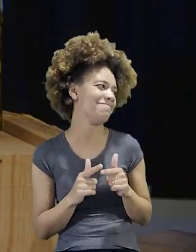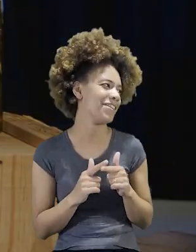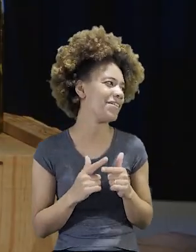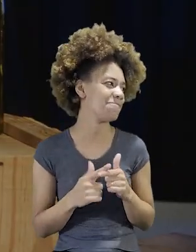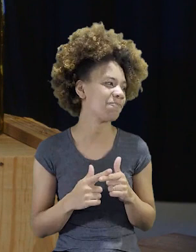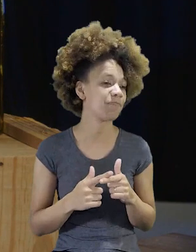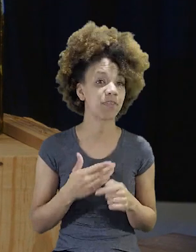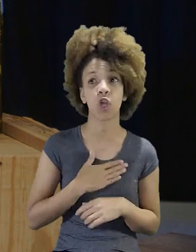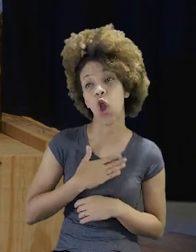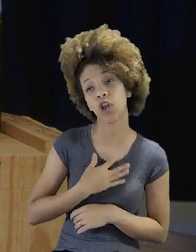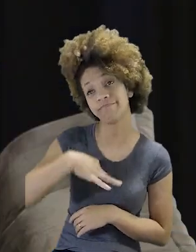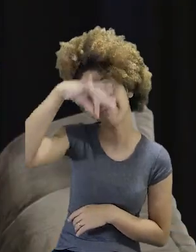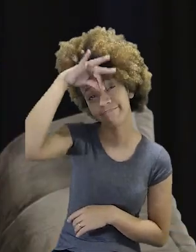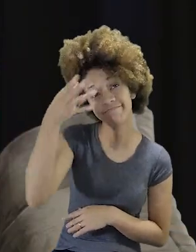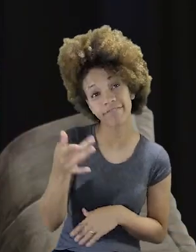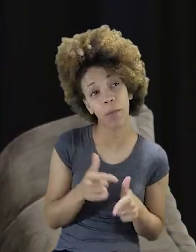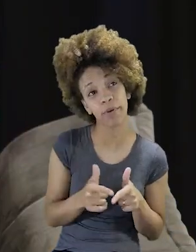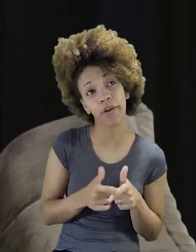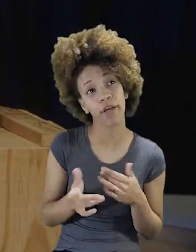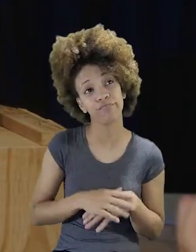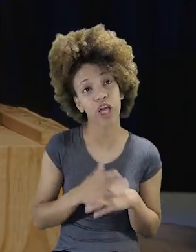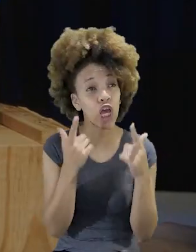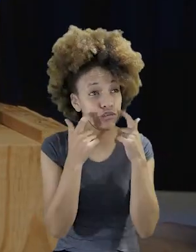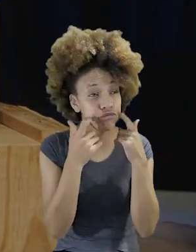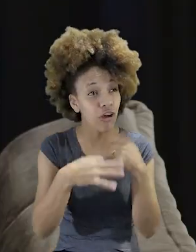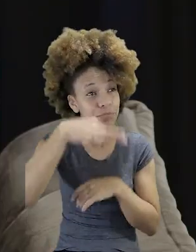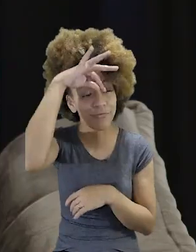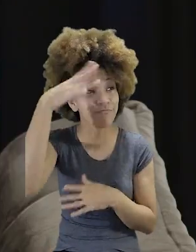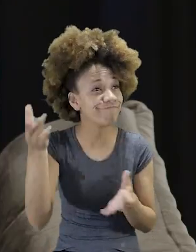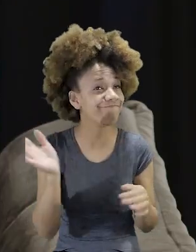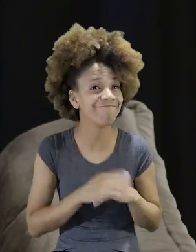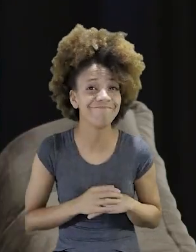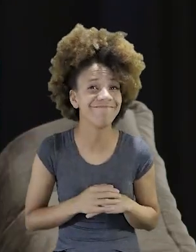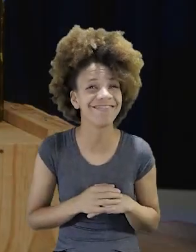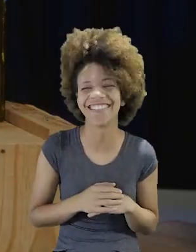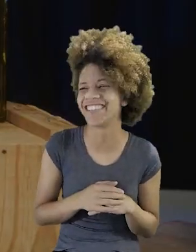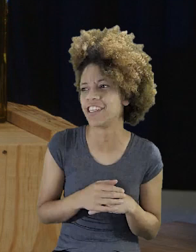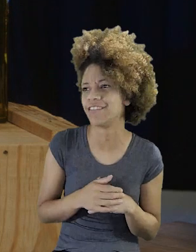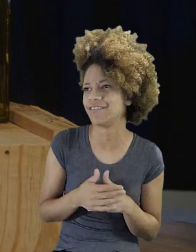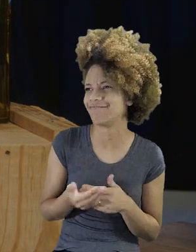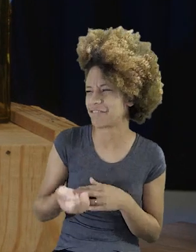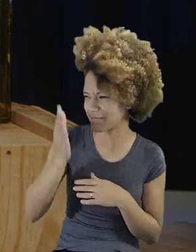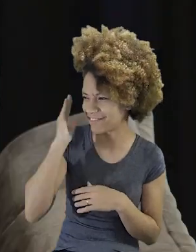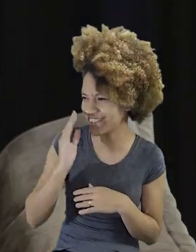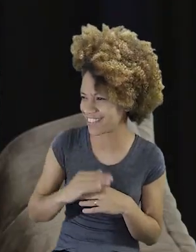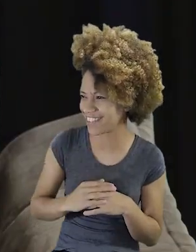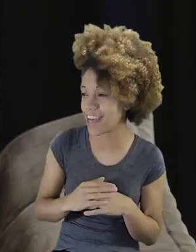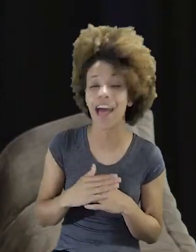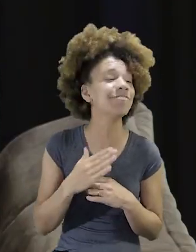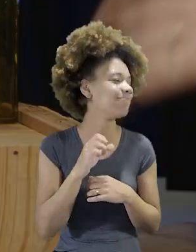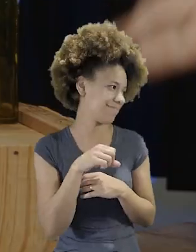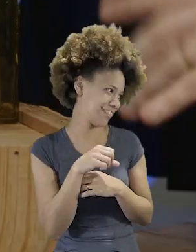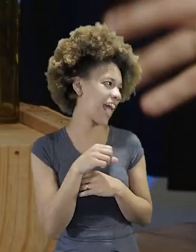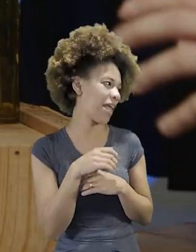problema isso gosto muito de você tá ligado sabe é a menina